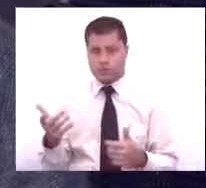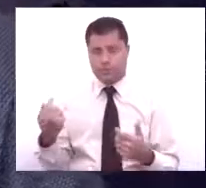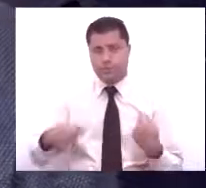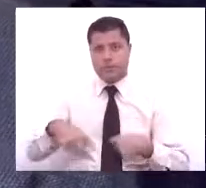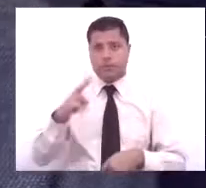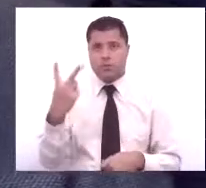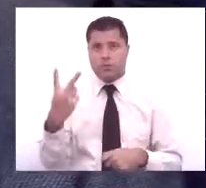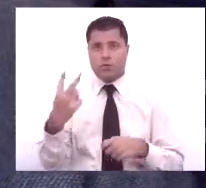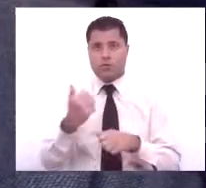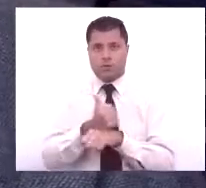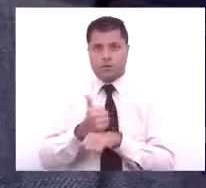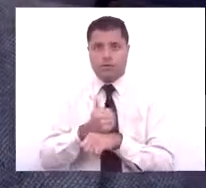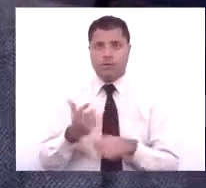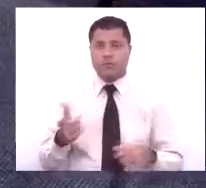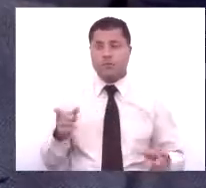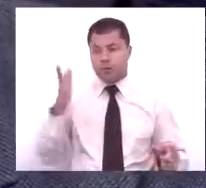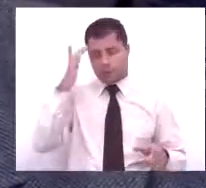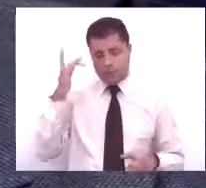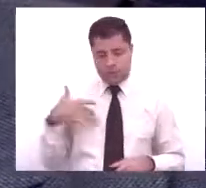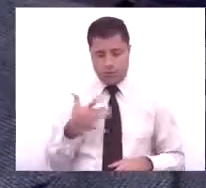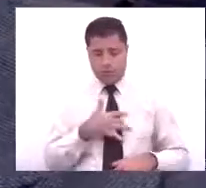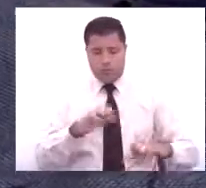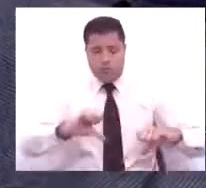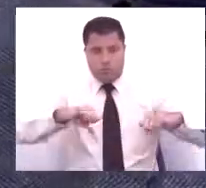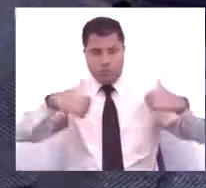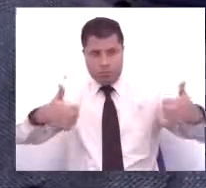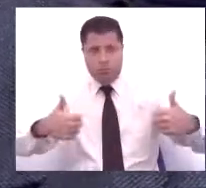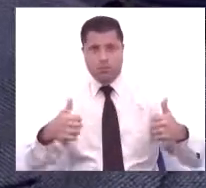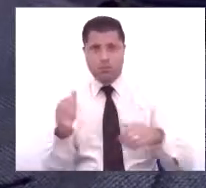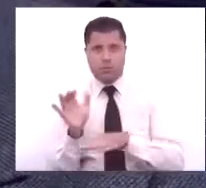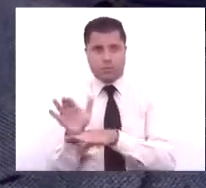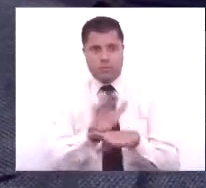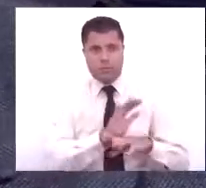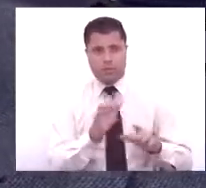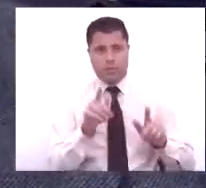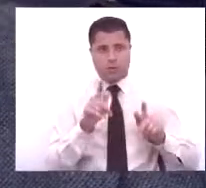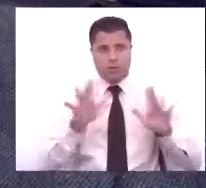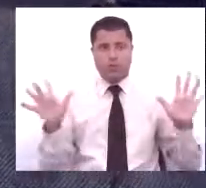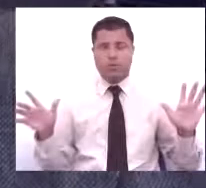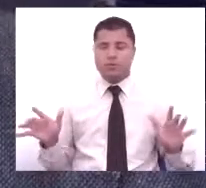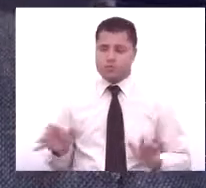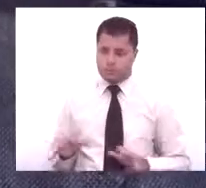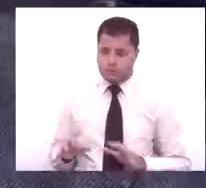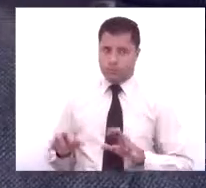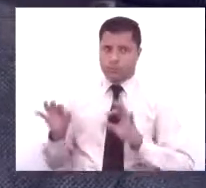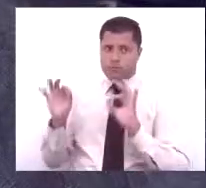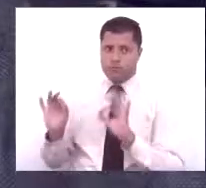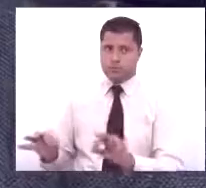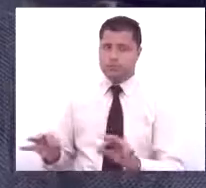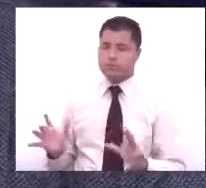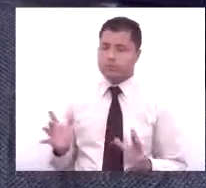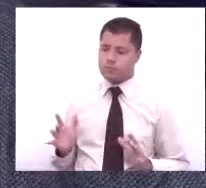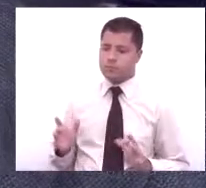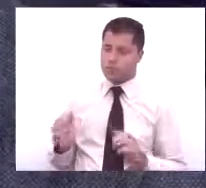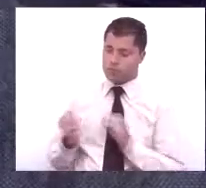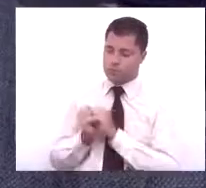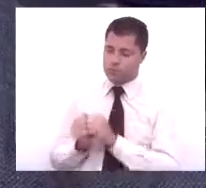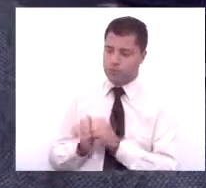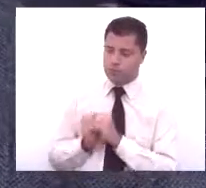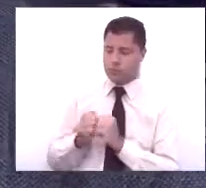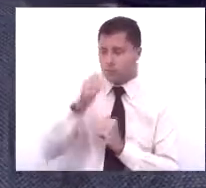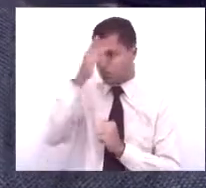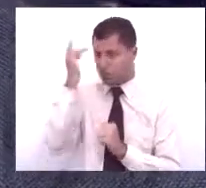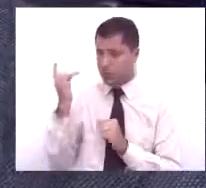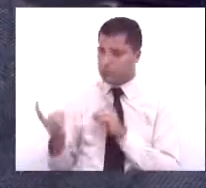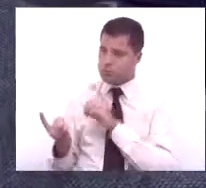esse vai aumentar a qualidade da saúde no município? Sem dúvida, é importantíssimo ter o elo entre o médico e o paciente. E